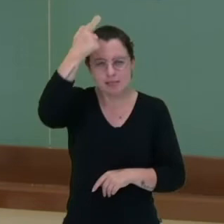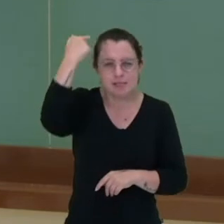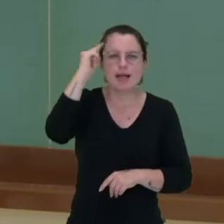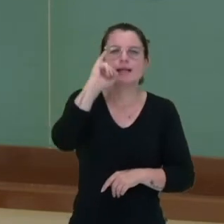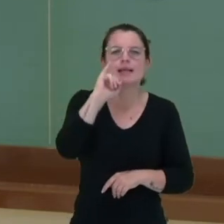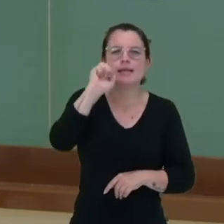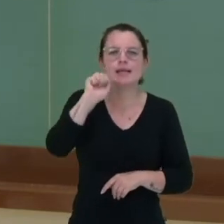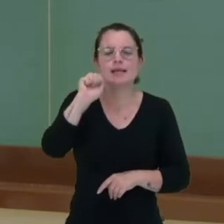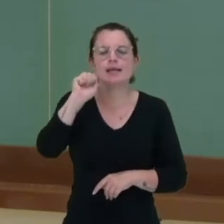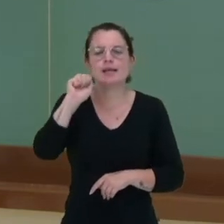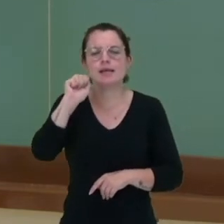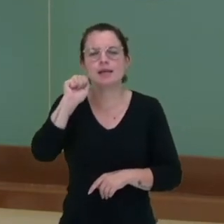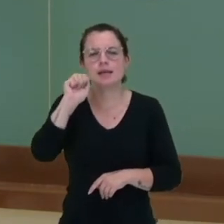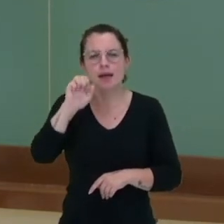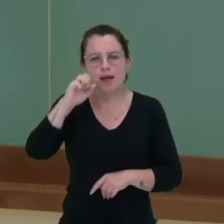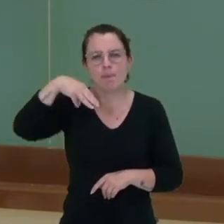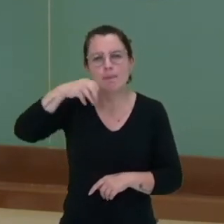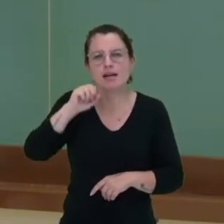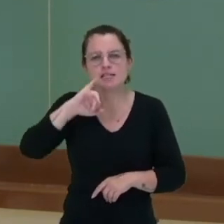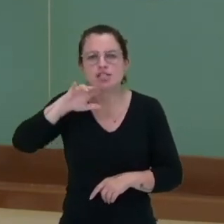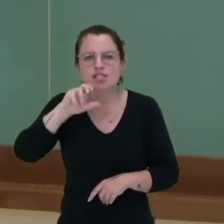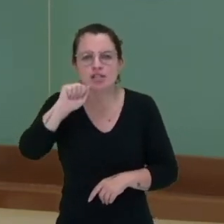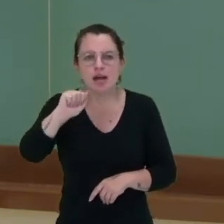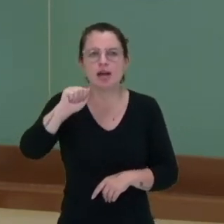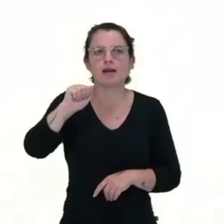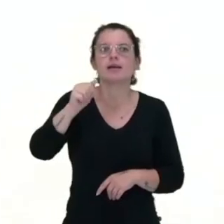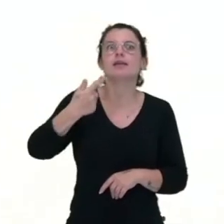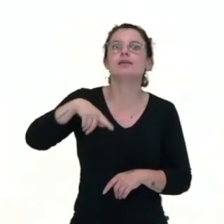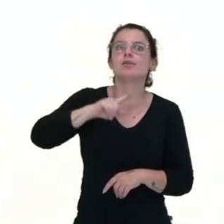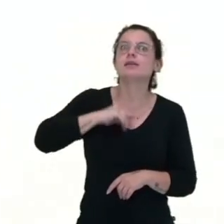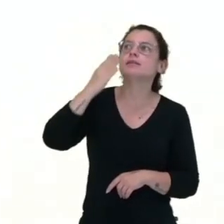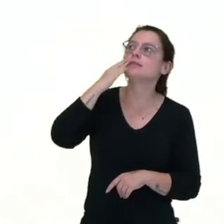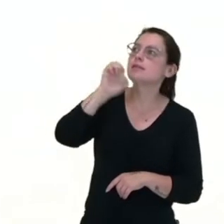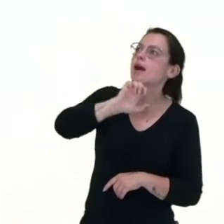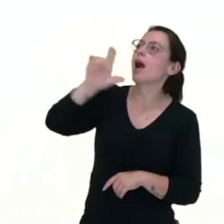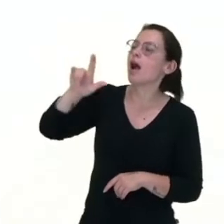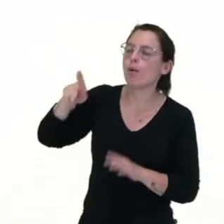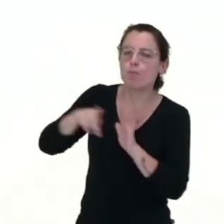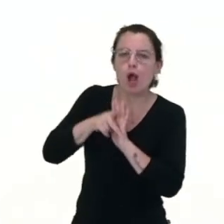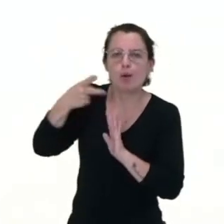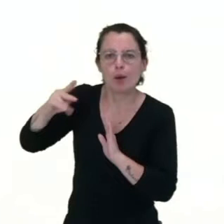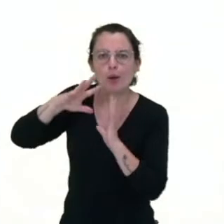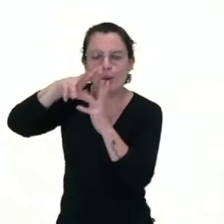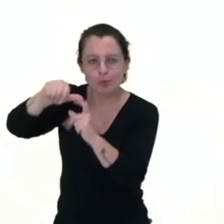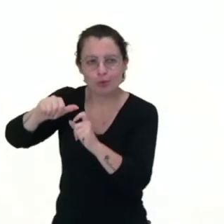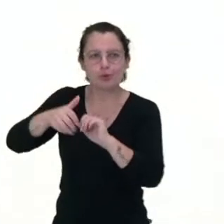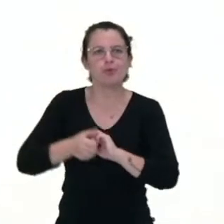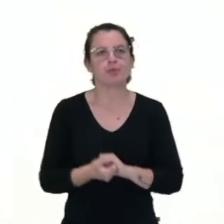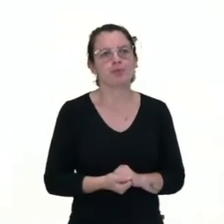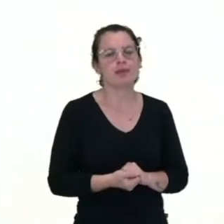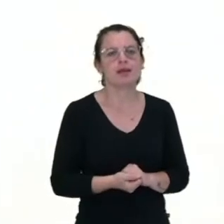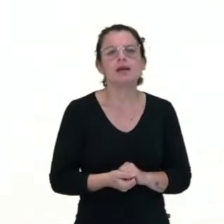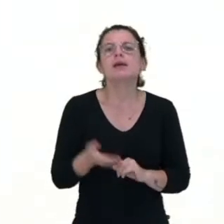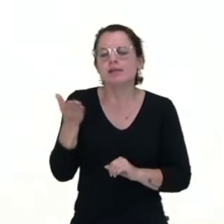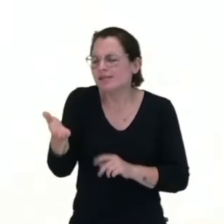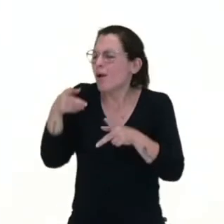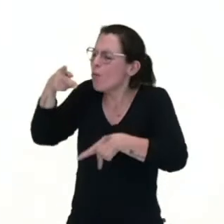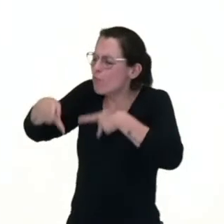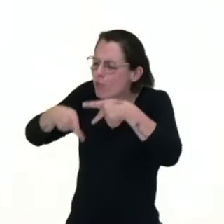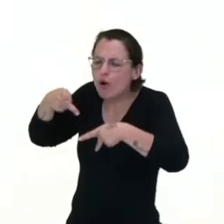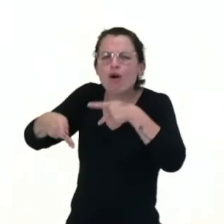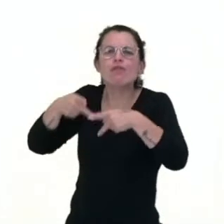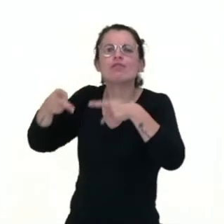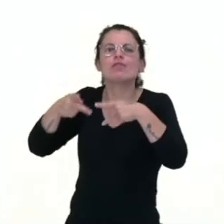da criação do mundo a partir deles, né? E olha só, e essa religião dos povos iorubás, ela abrange áreas